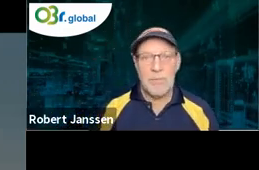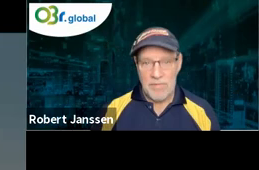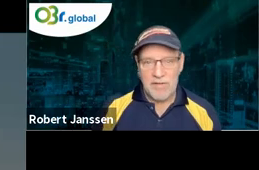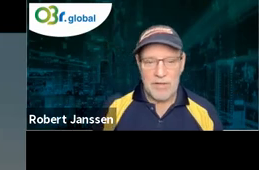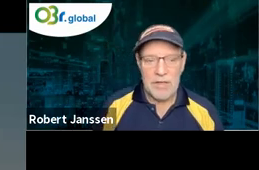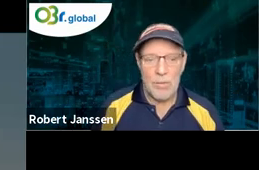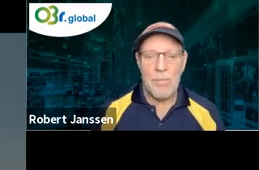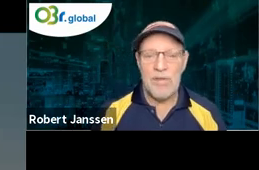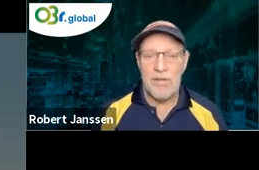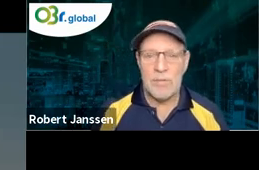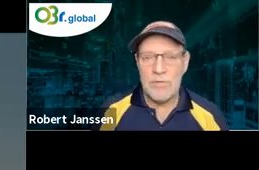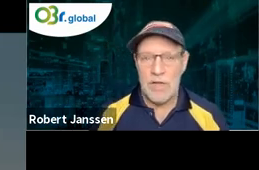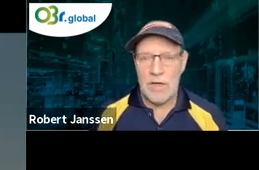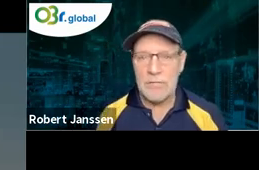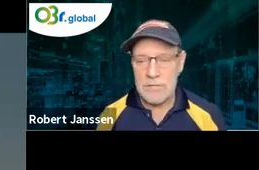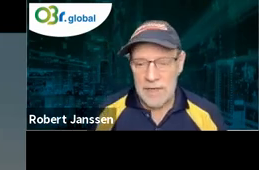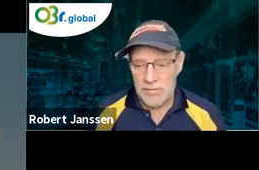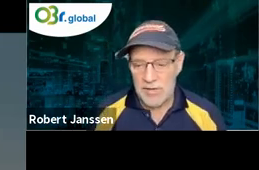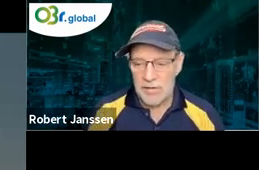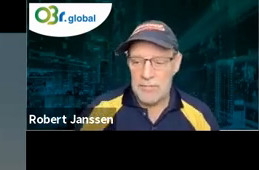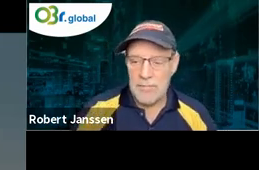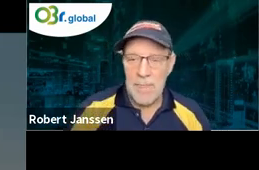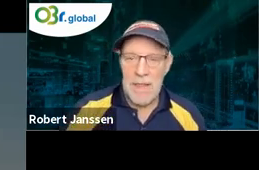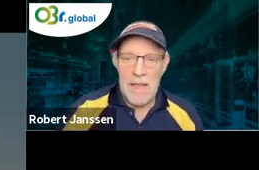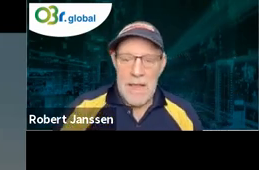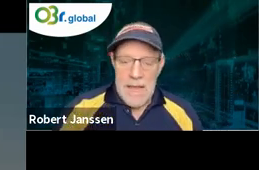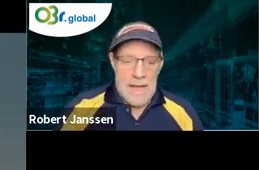muito tempo vai ser o epicentro mundial da inovação.